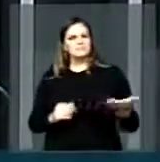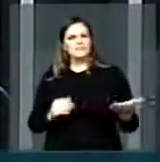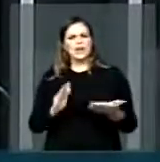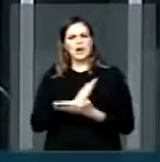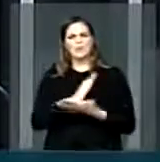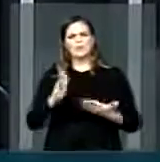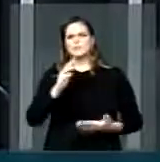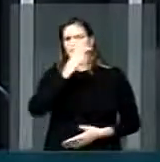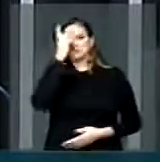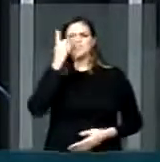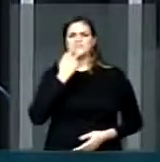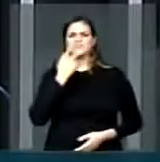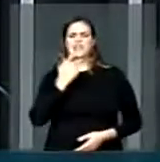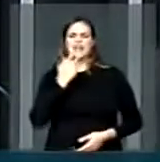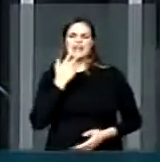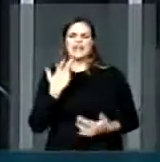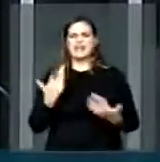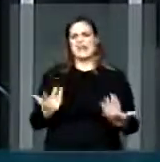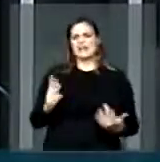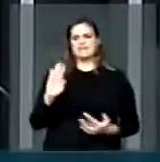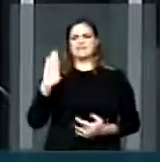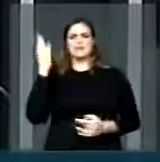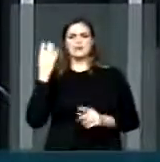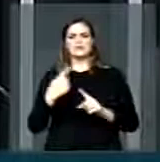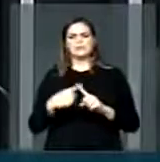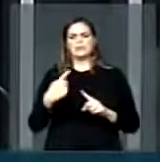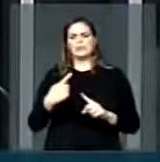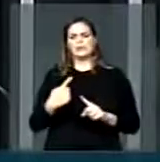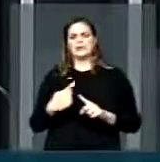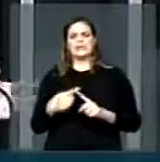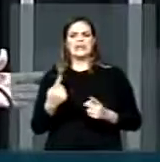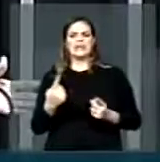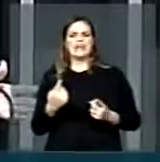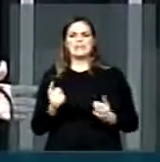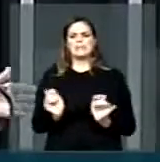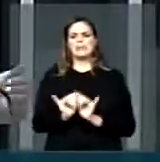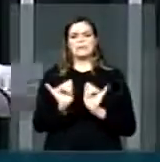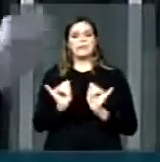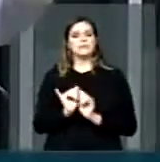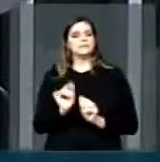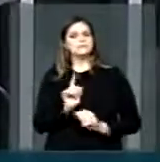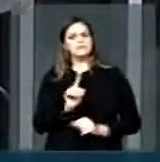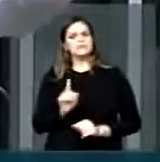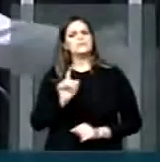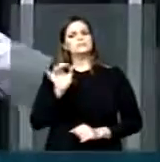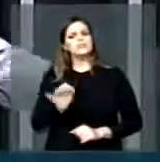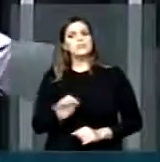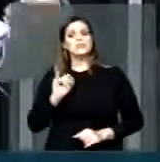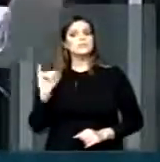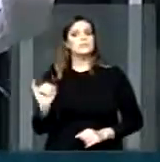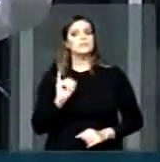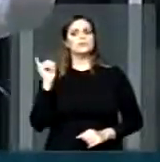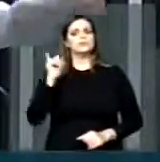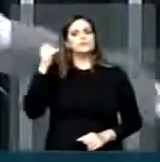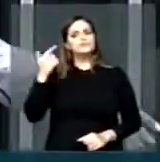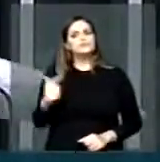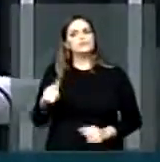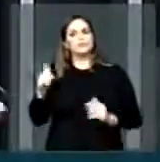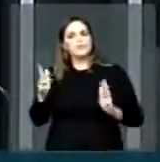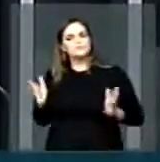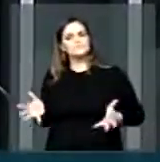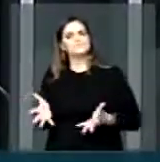um deputado defender o retorno aos estados para a criação,